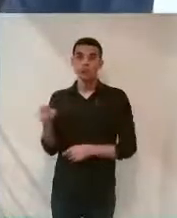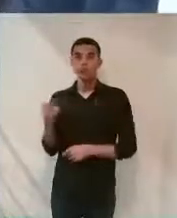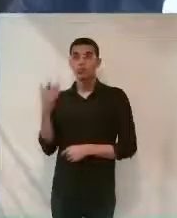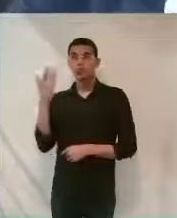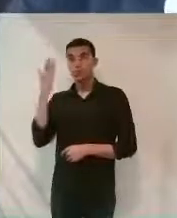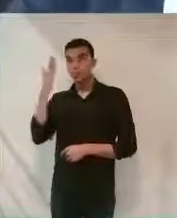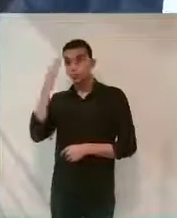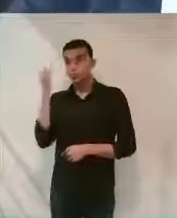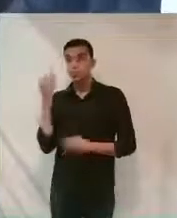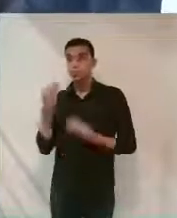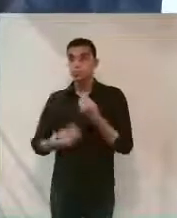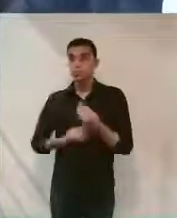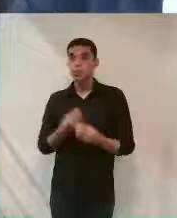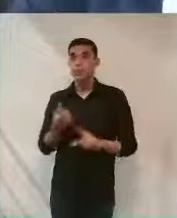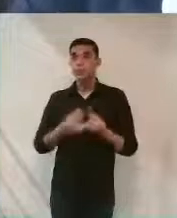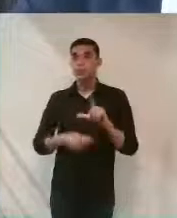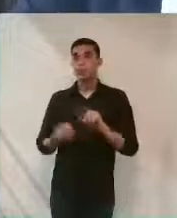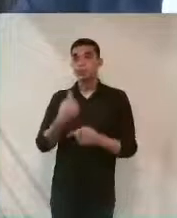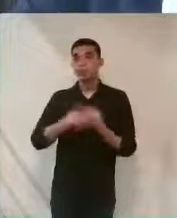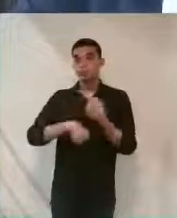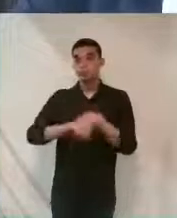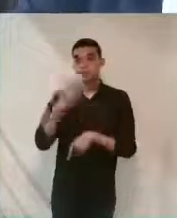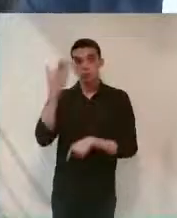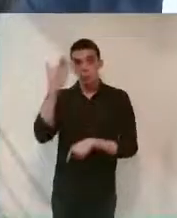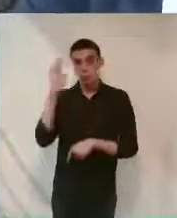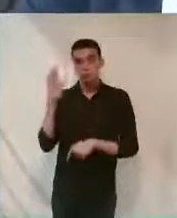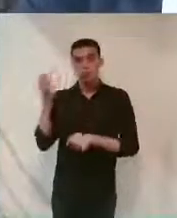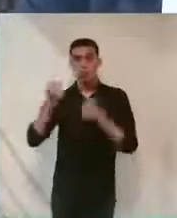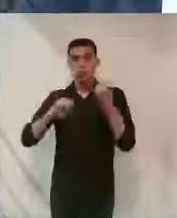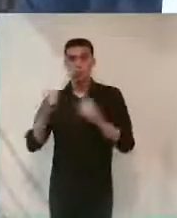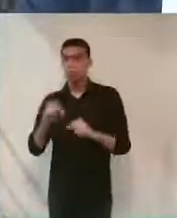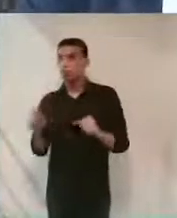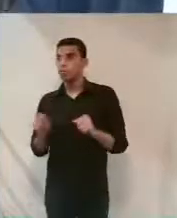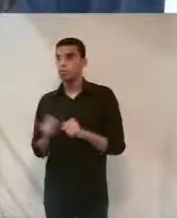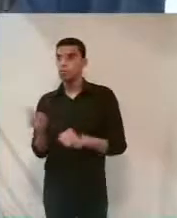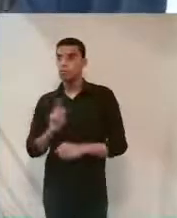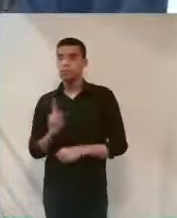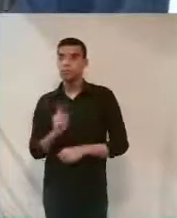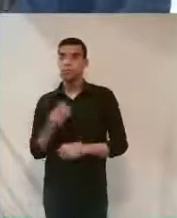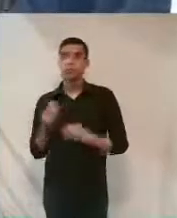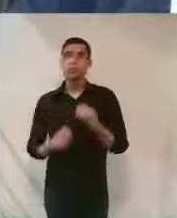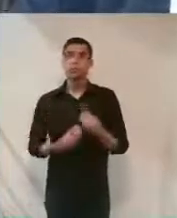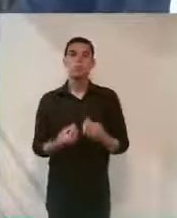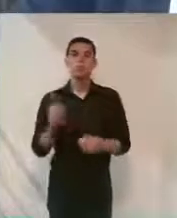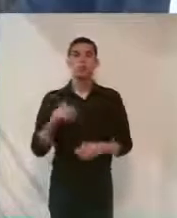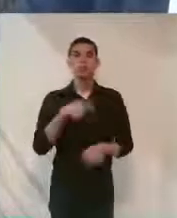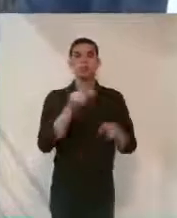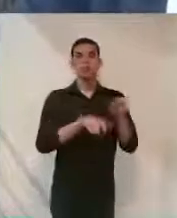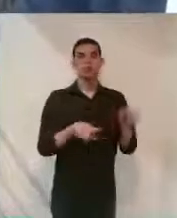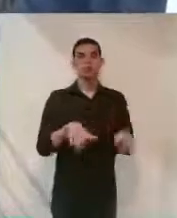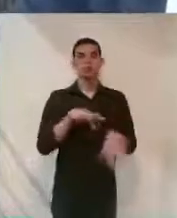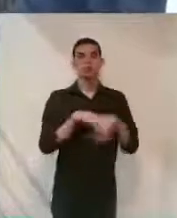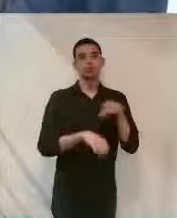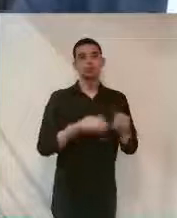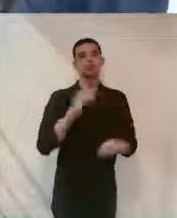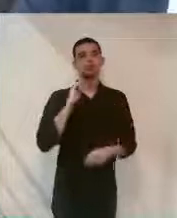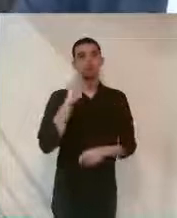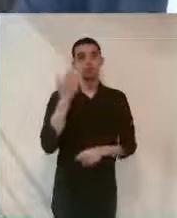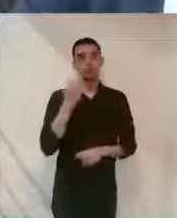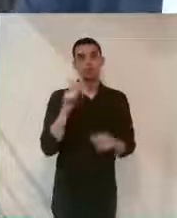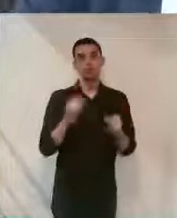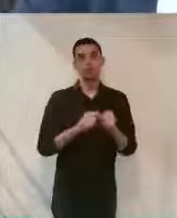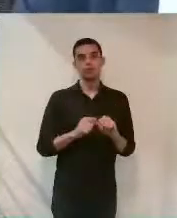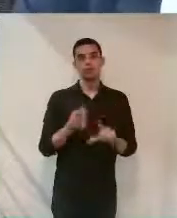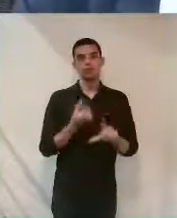logística reversa, o fabricante não sabe fazer logística reversa, quem sabe fazer logística reversa são os catadores e os operadores privados, não